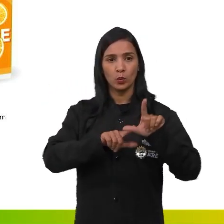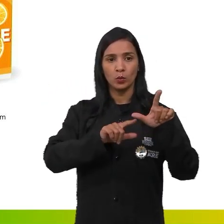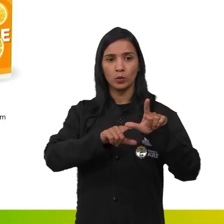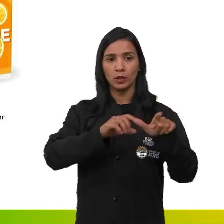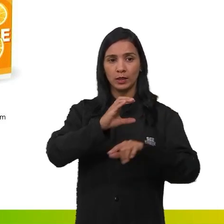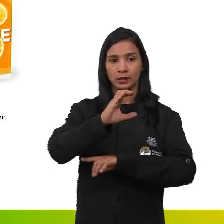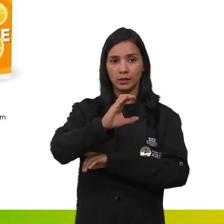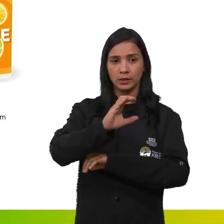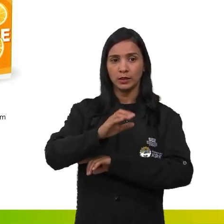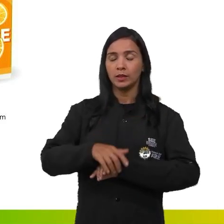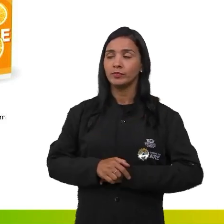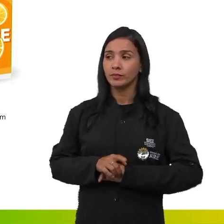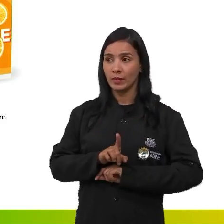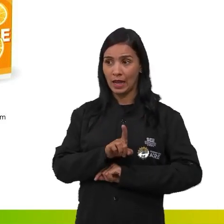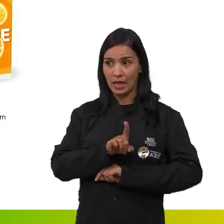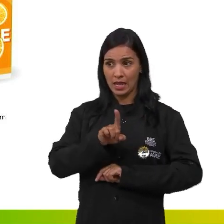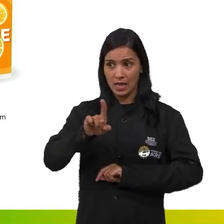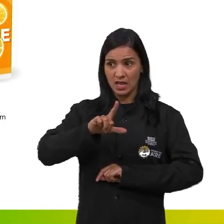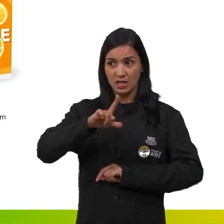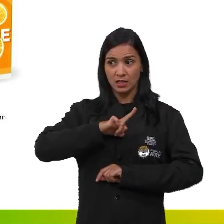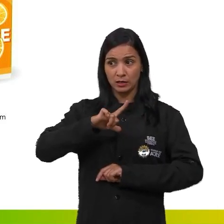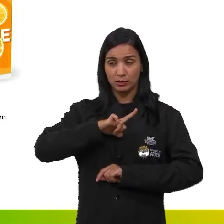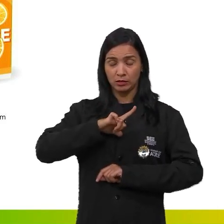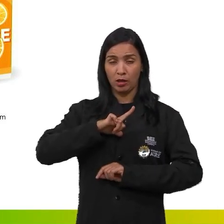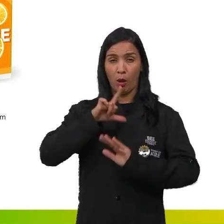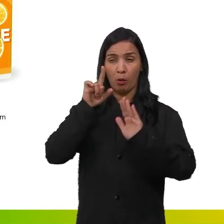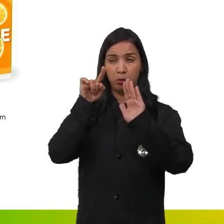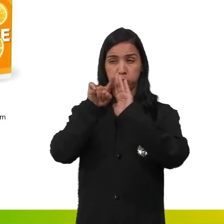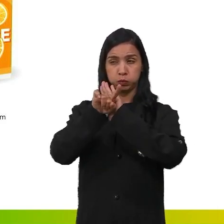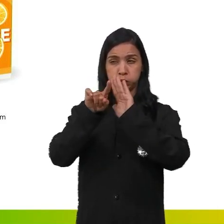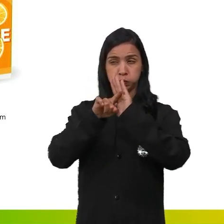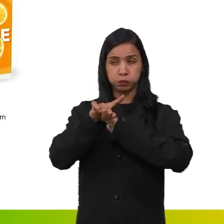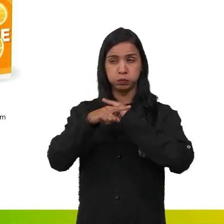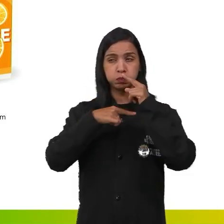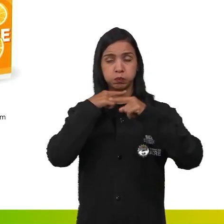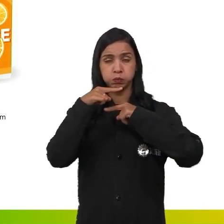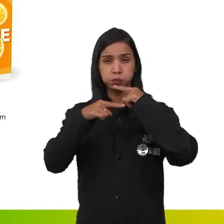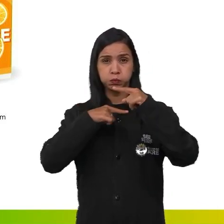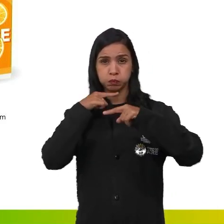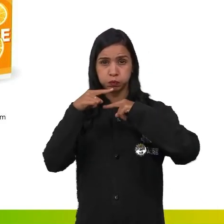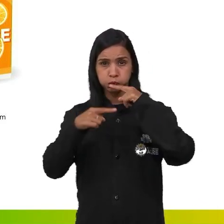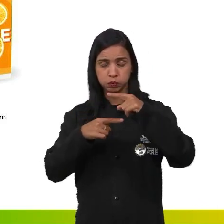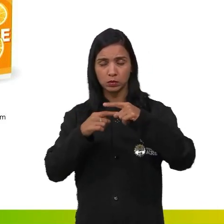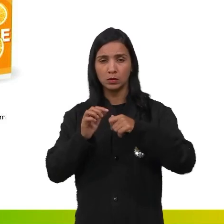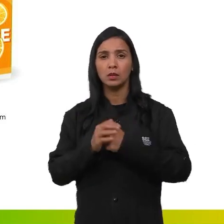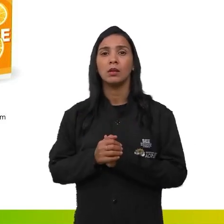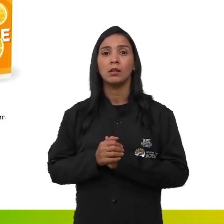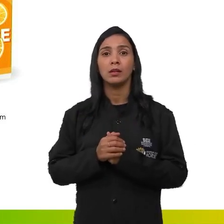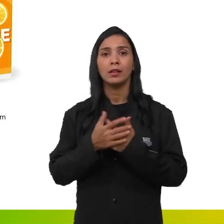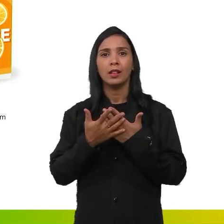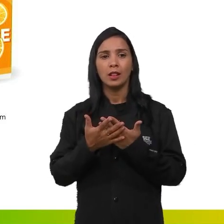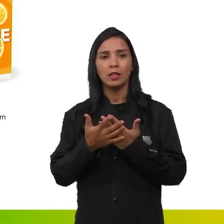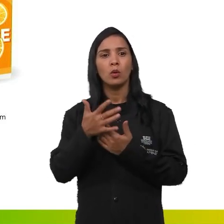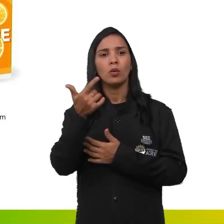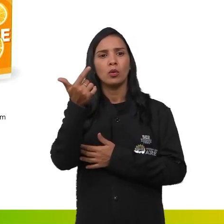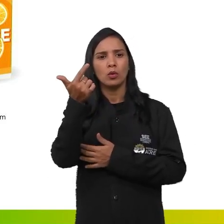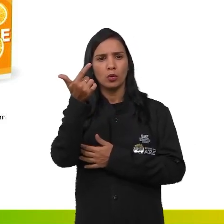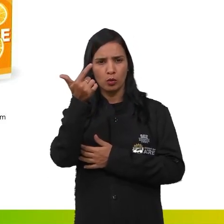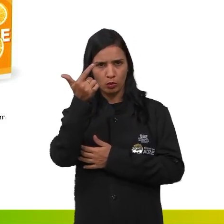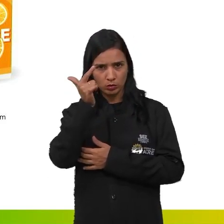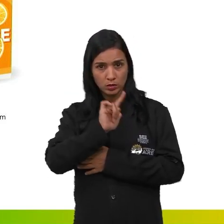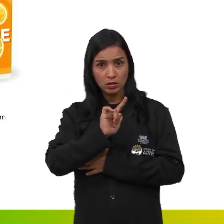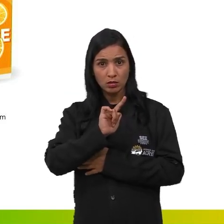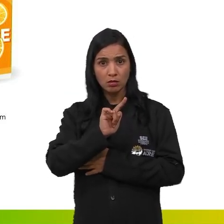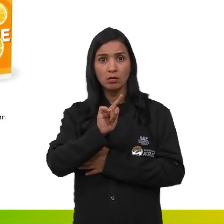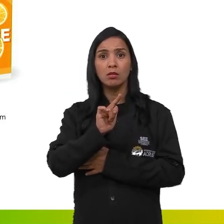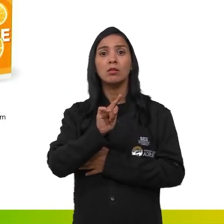questions. Eles têm muitas perguntas. Nesse caso, você vai conseguir contar essas perguntas. É por isso que nós temos